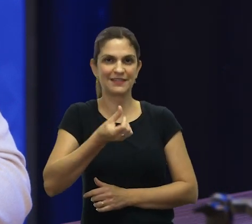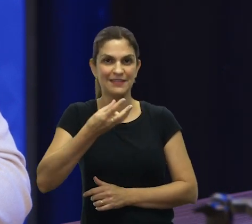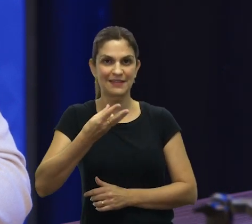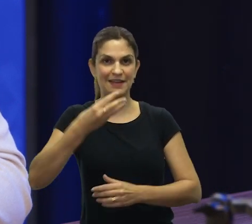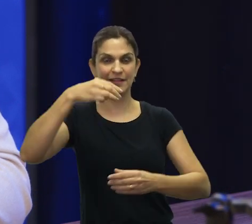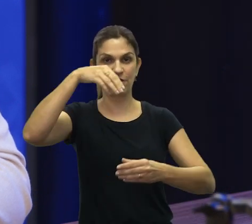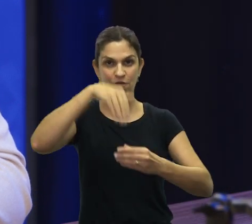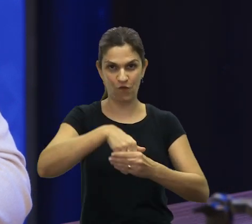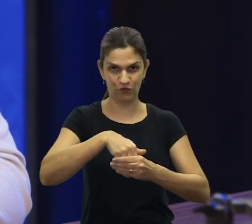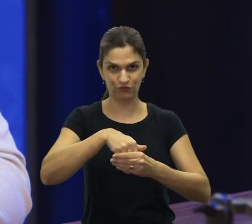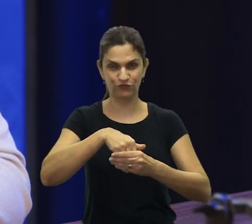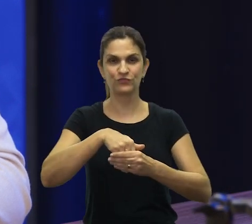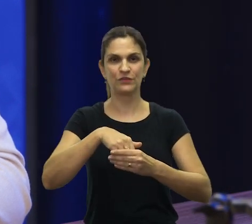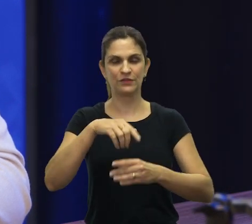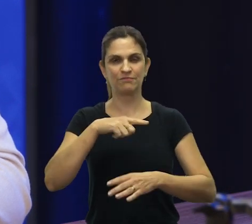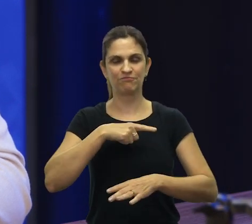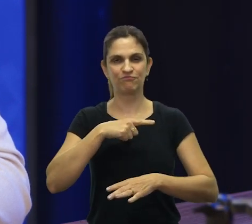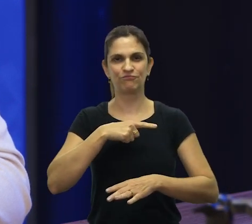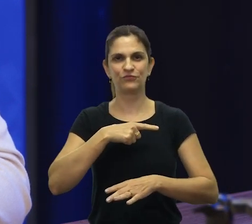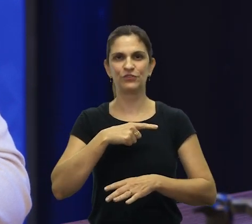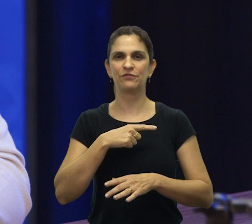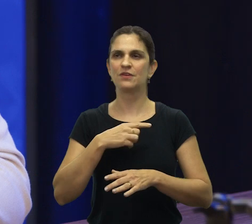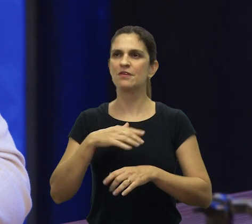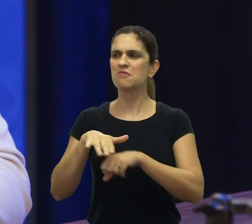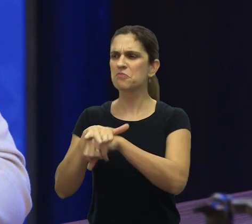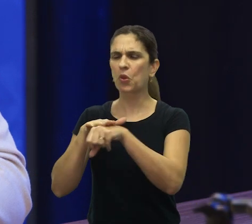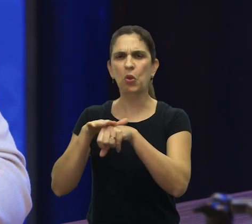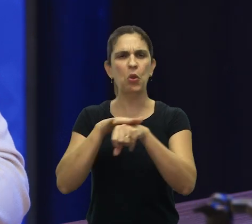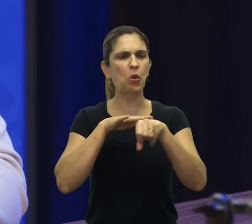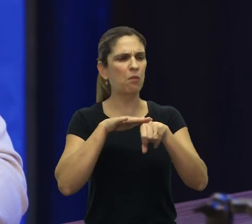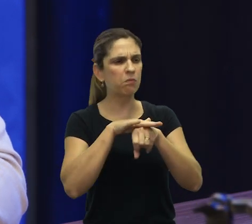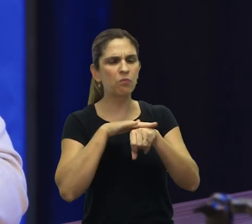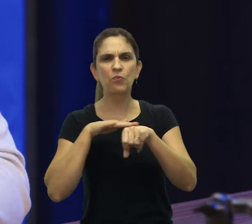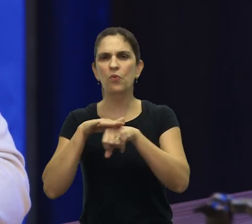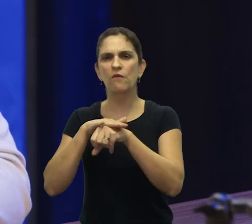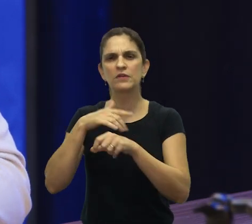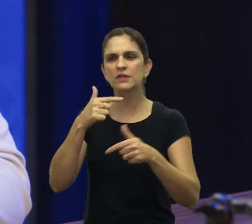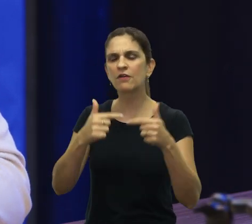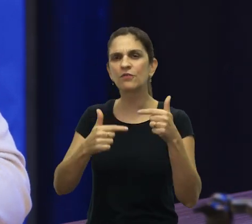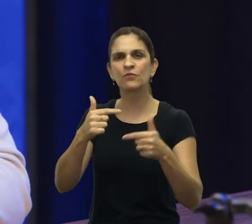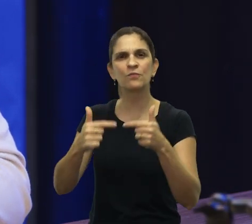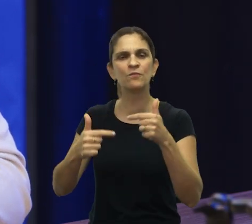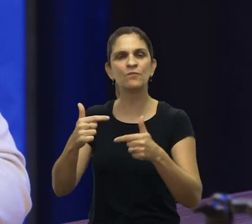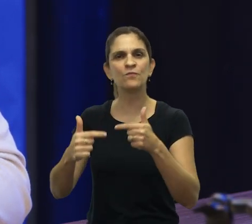2.163 votos. E eu conversava com políticos